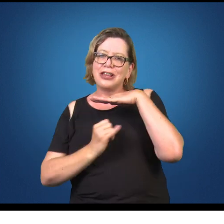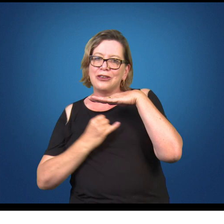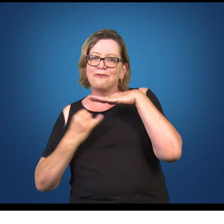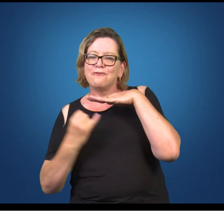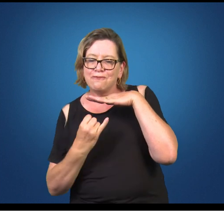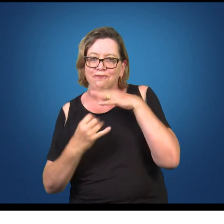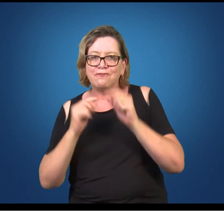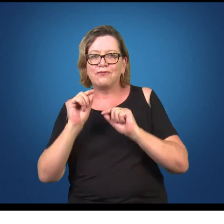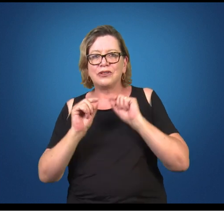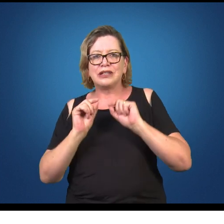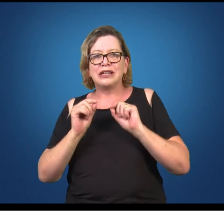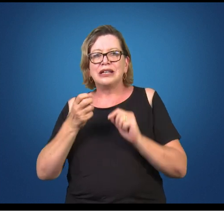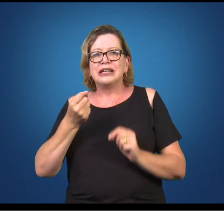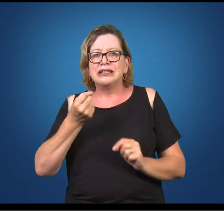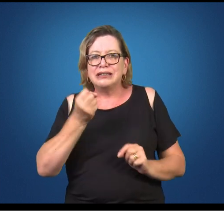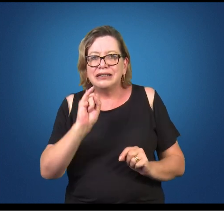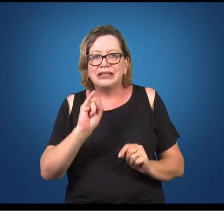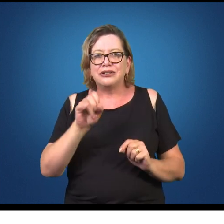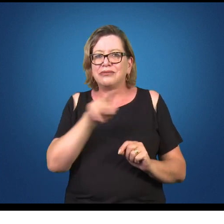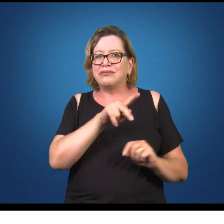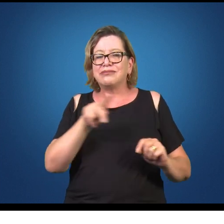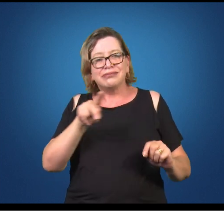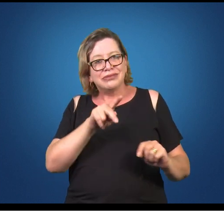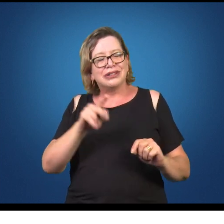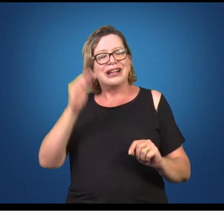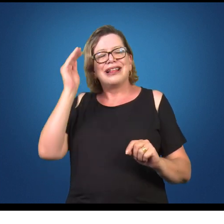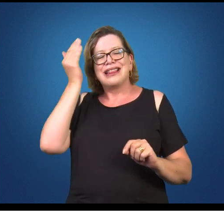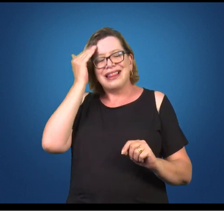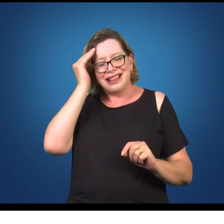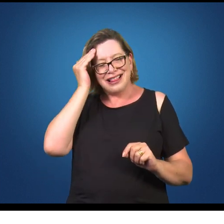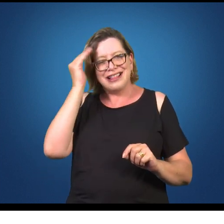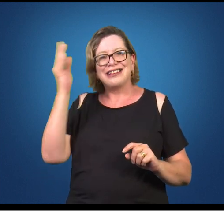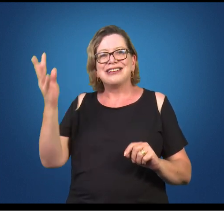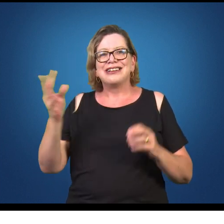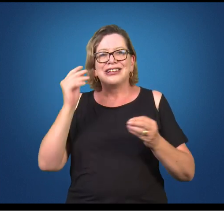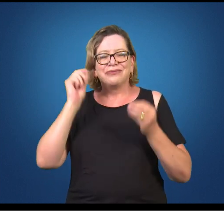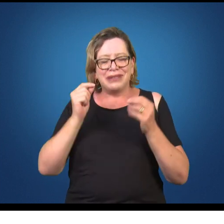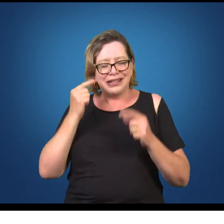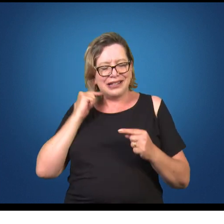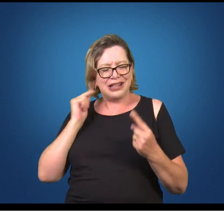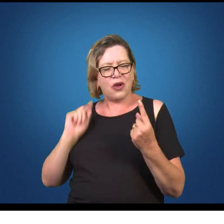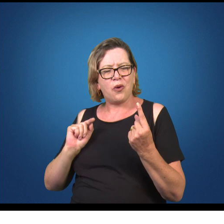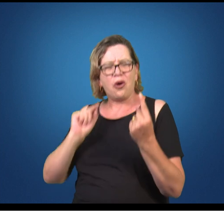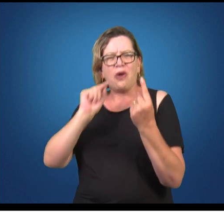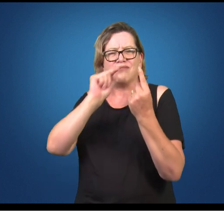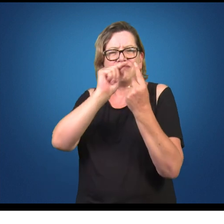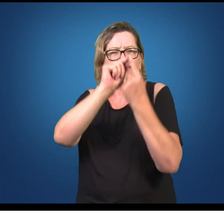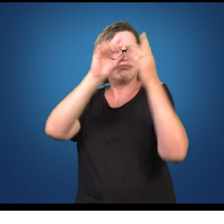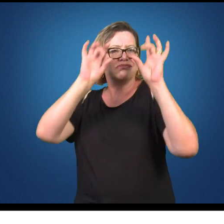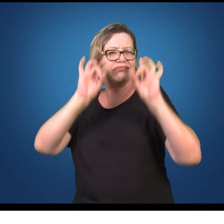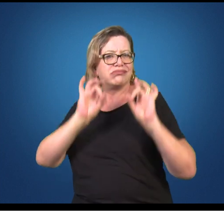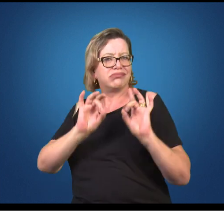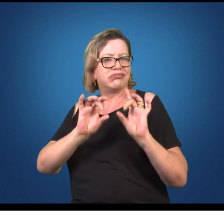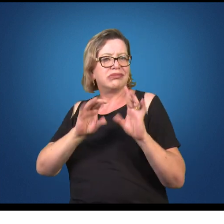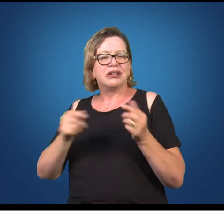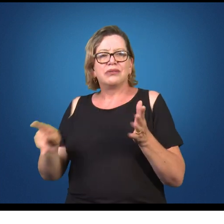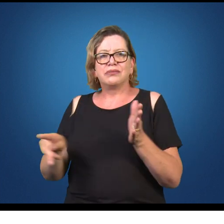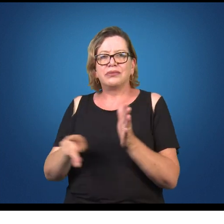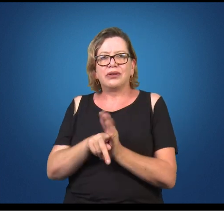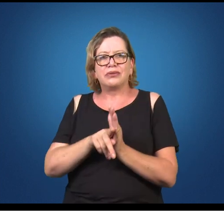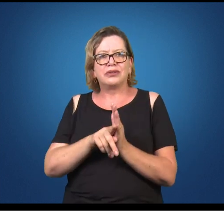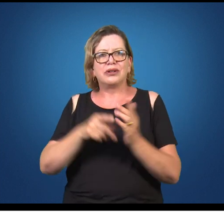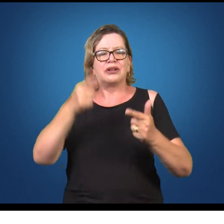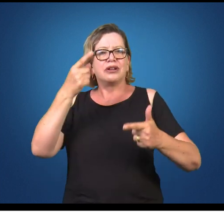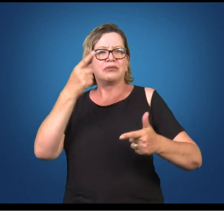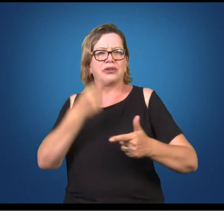né? Agora, se o professor sabe, além disso, conduzir para um objetivo específico, ligado, por exemplo, a um problema